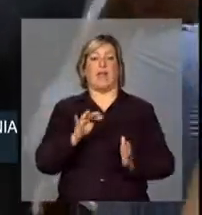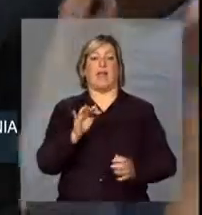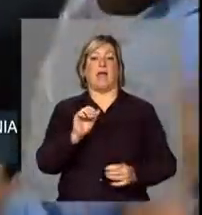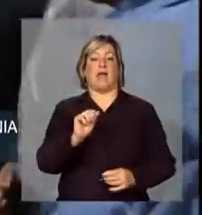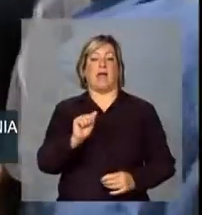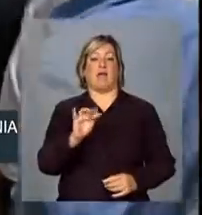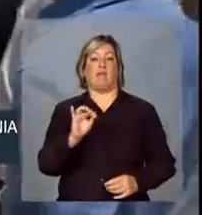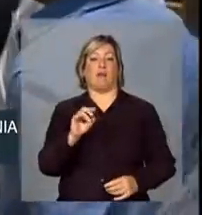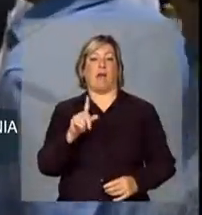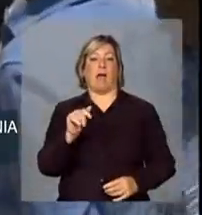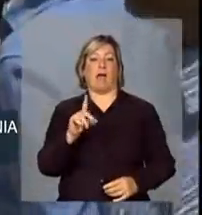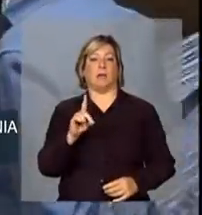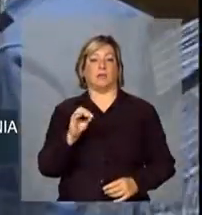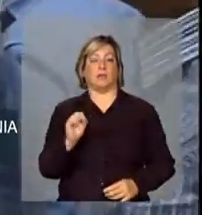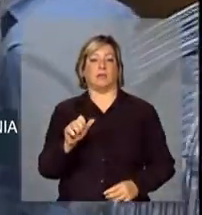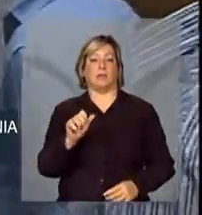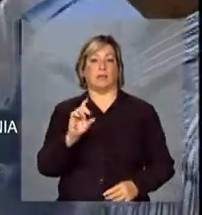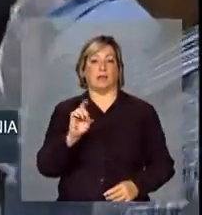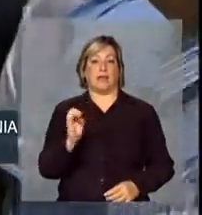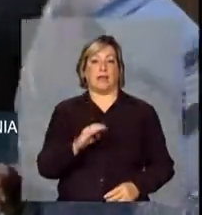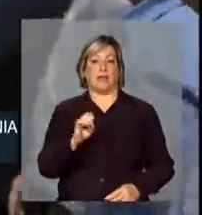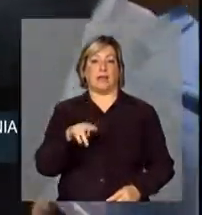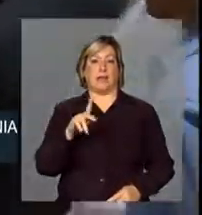Ingazeira no sertão